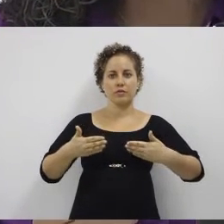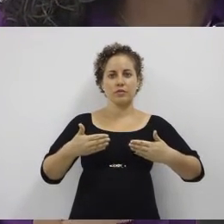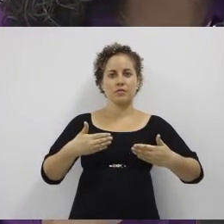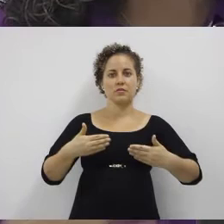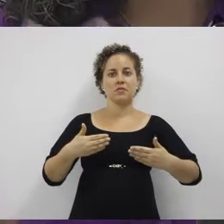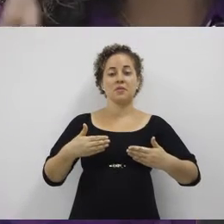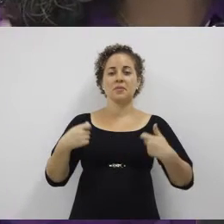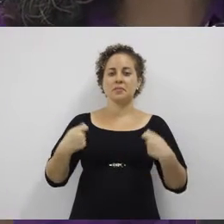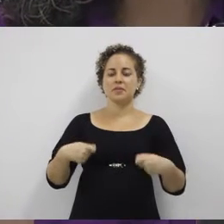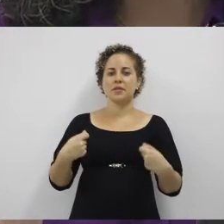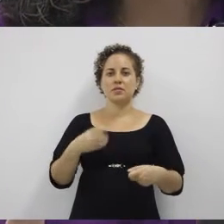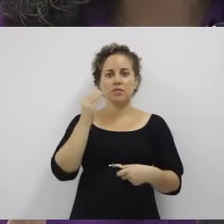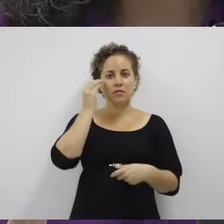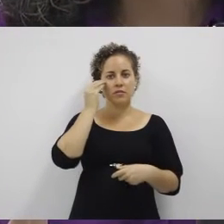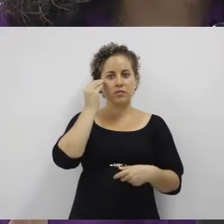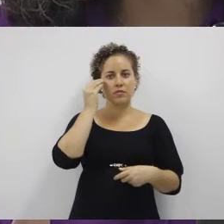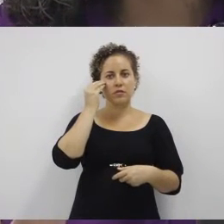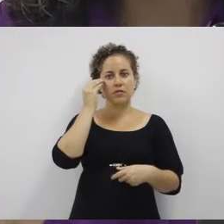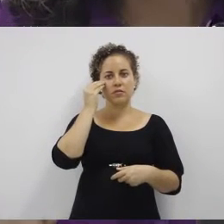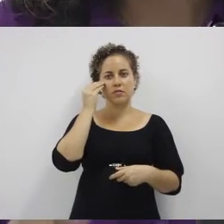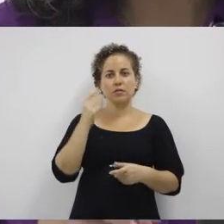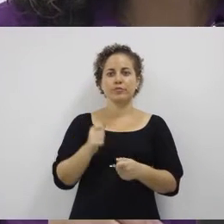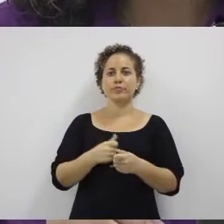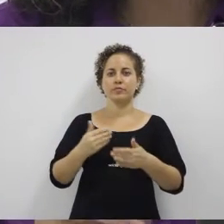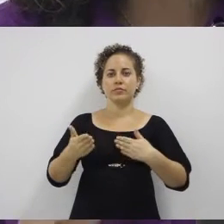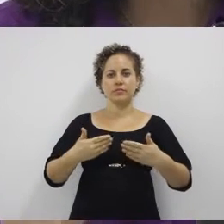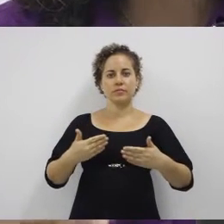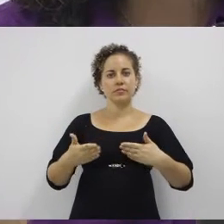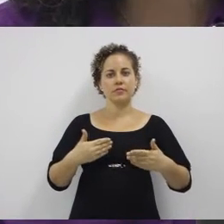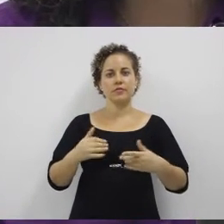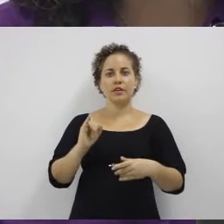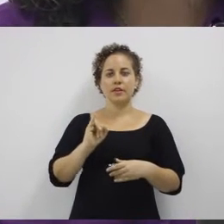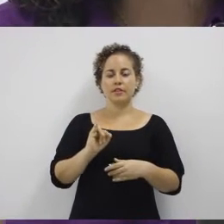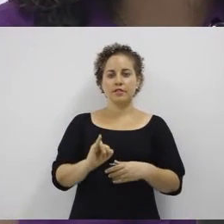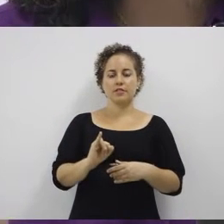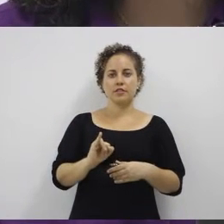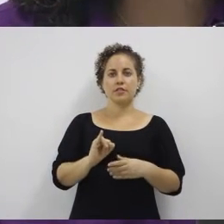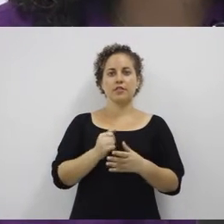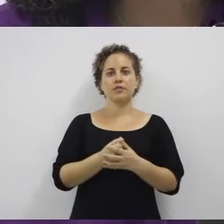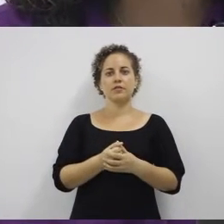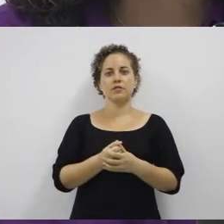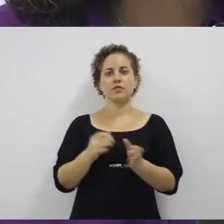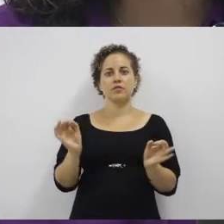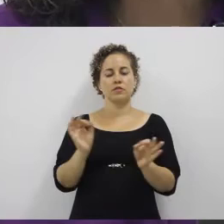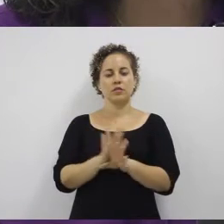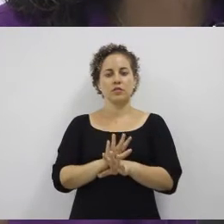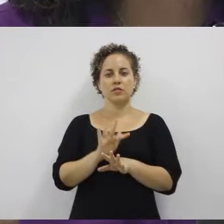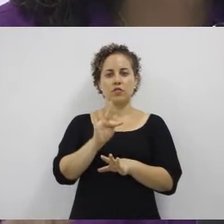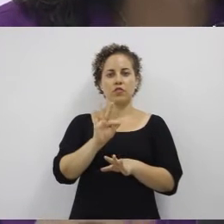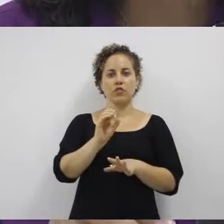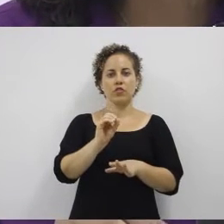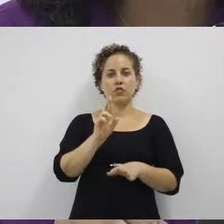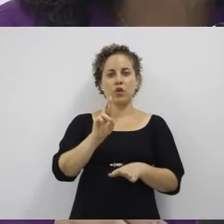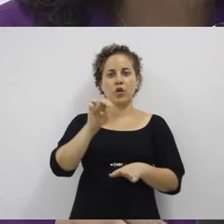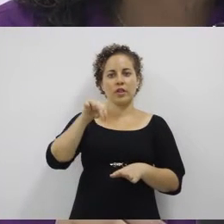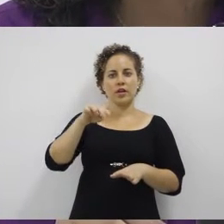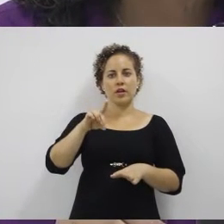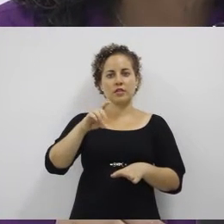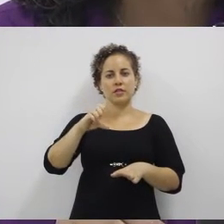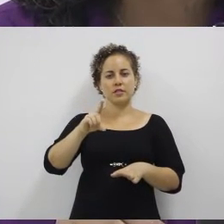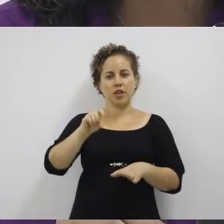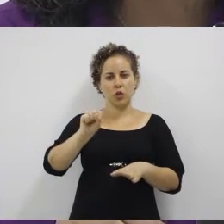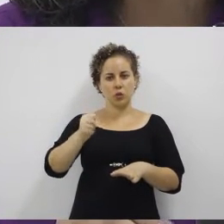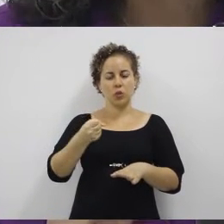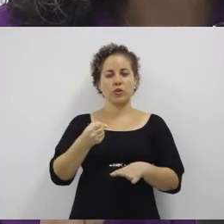precisa estar atenta às ações da concorrência. Se a concorrência desenvolver, por exemplo, novos fornecedores que forneçam produtos a eles a